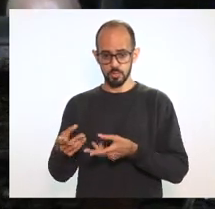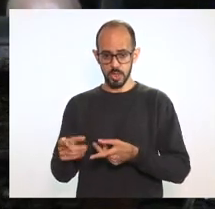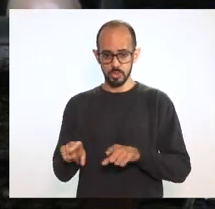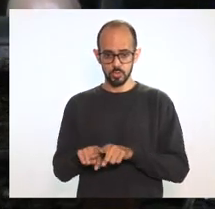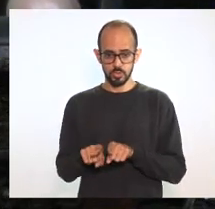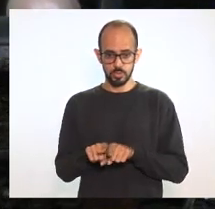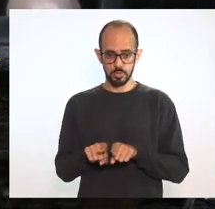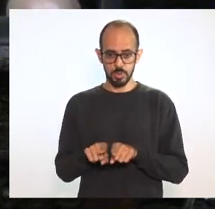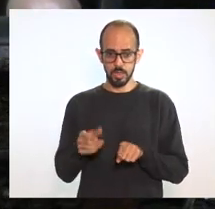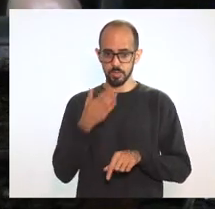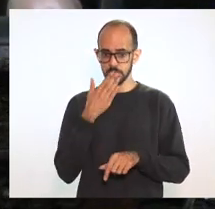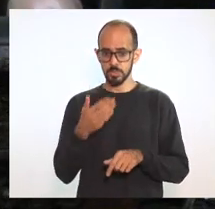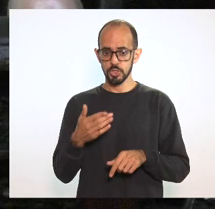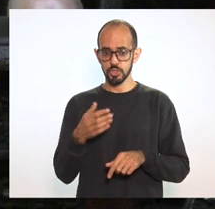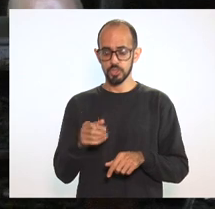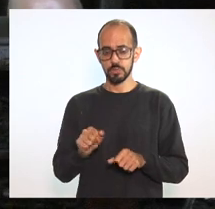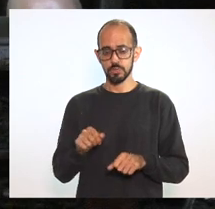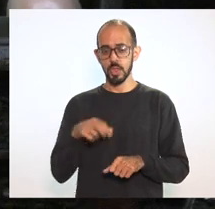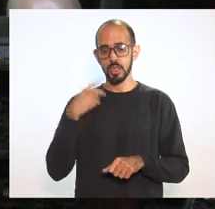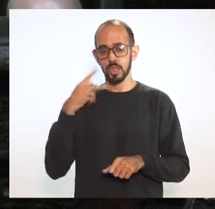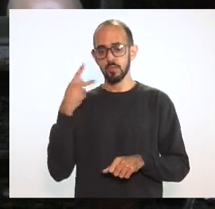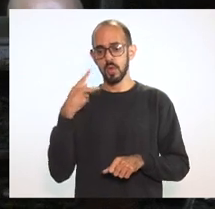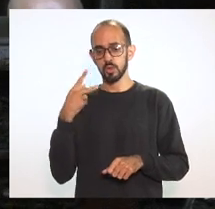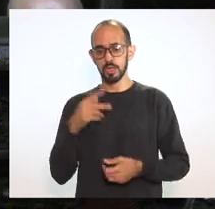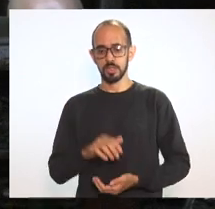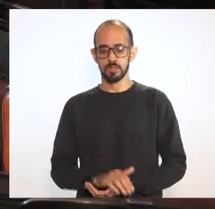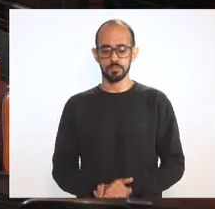Comércio, deputado Valdeque Carneiro.